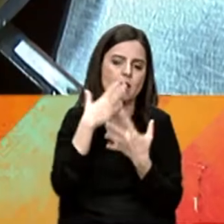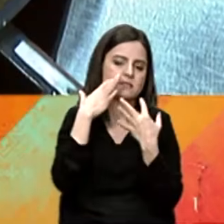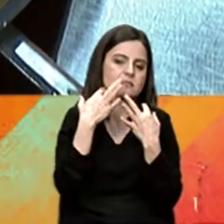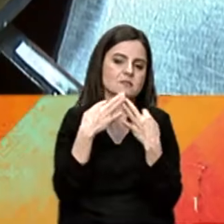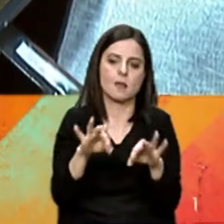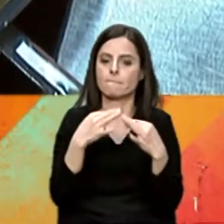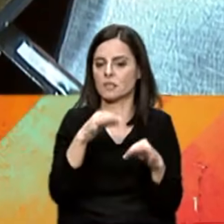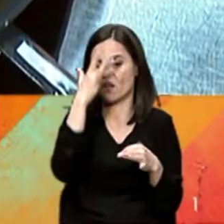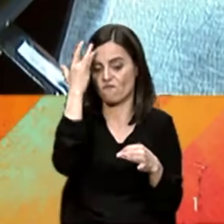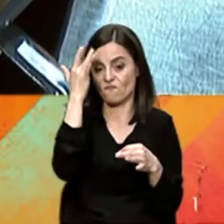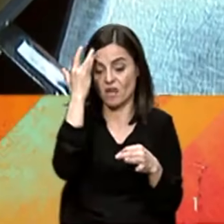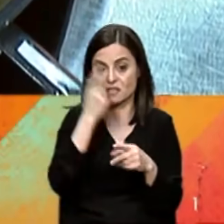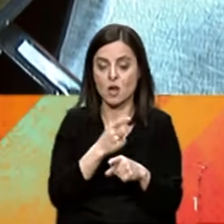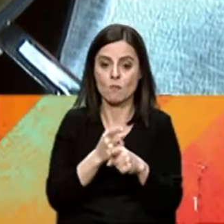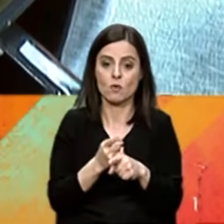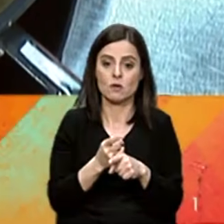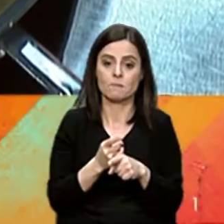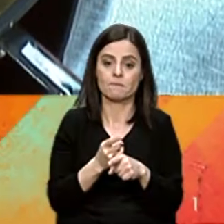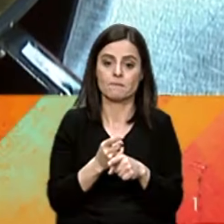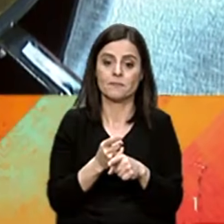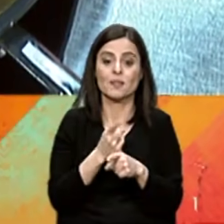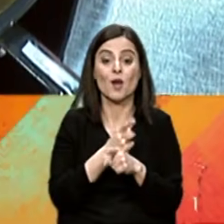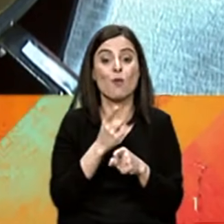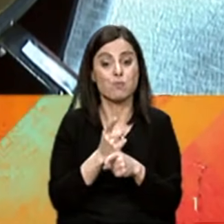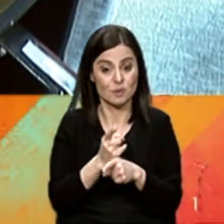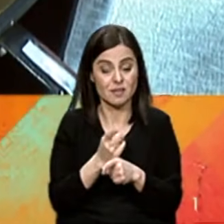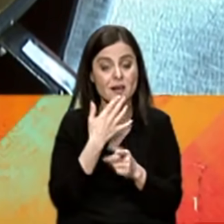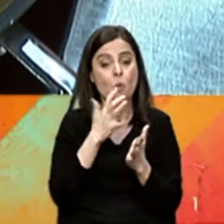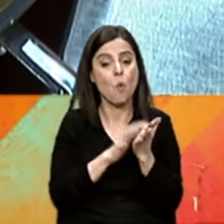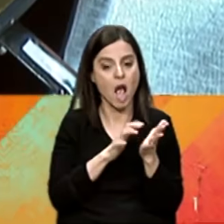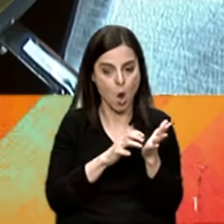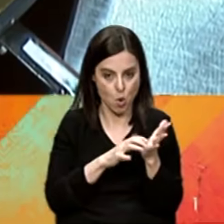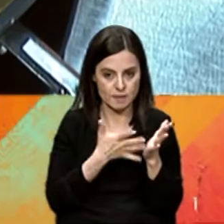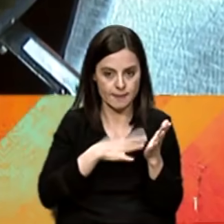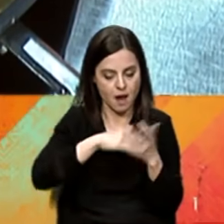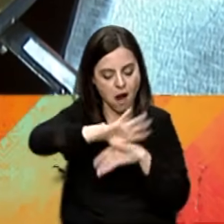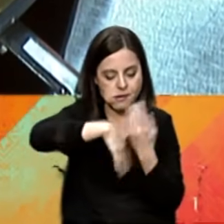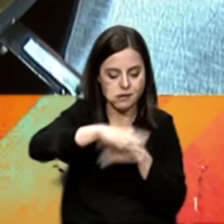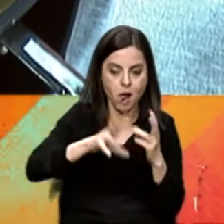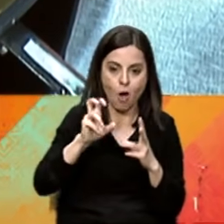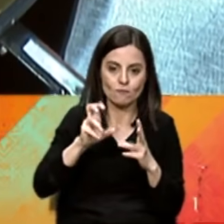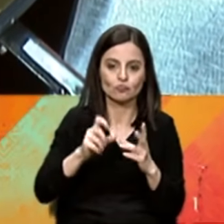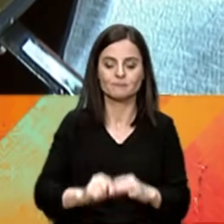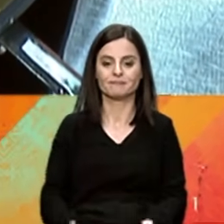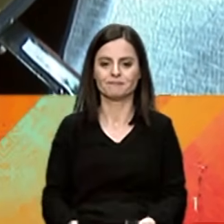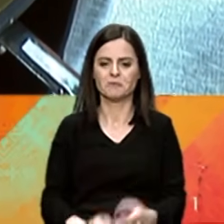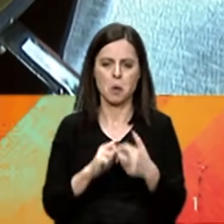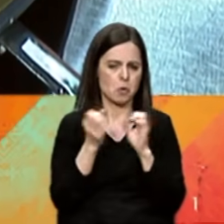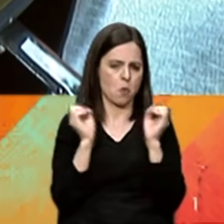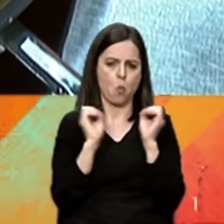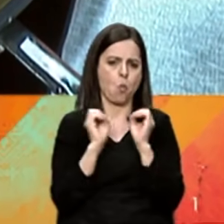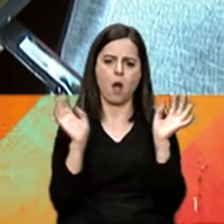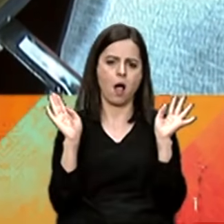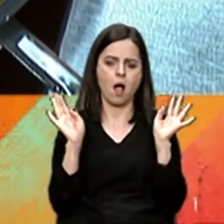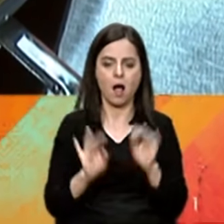muito fácil. Porque o arroz que está ali a intermeter-se já no meio dos ovos, não é? É, mas a gente quer deixar assim um bocadinho. Não tem problema. Não é